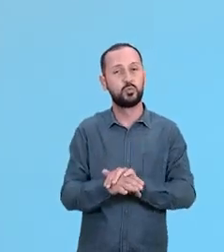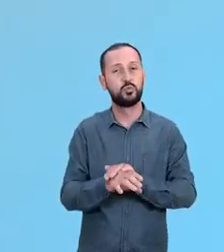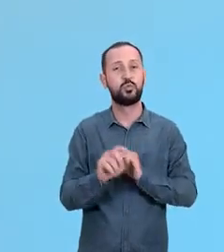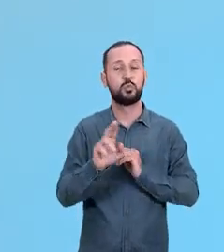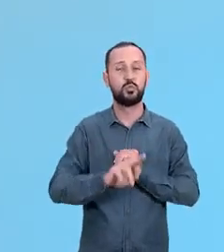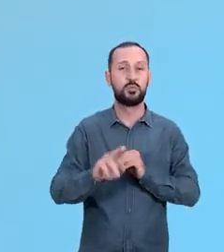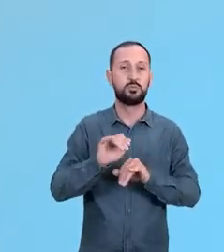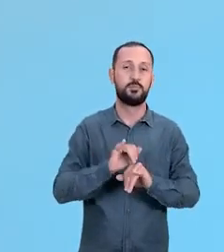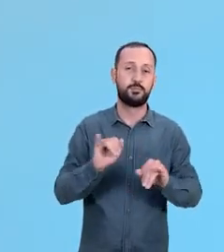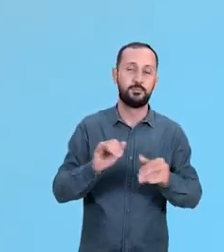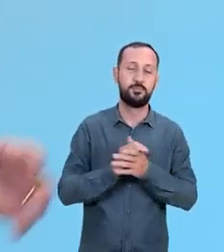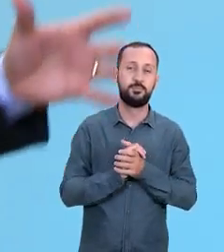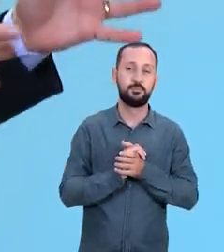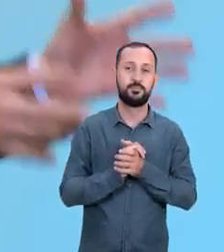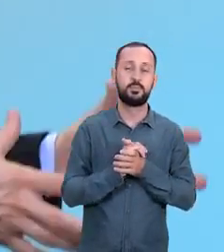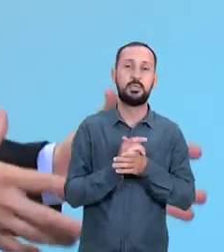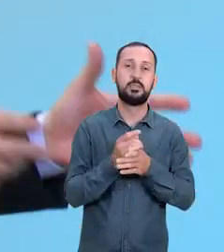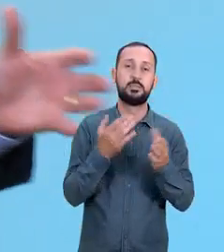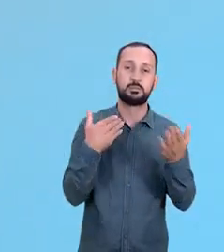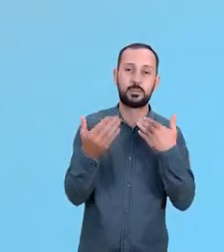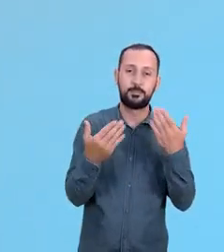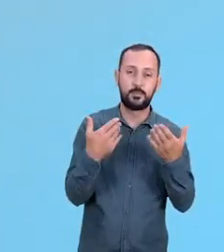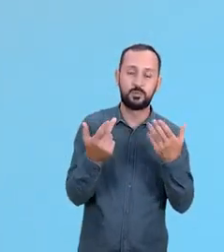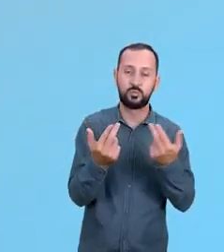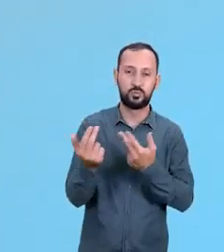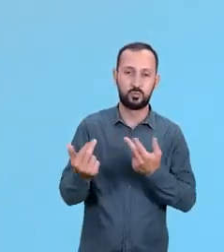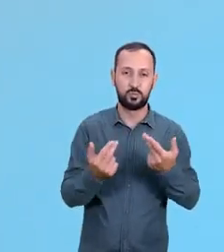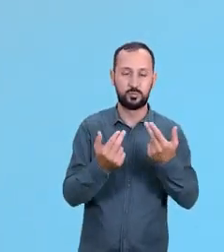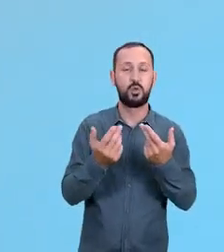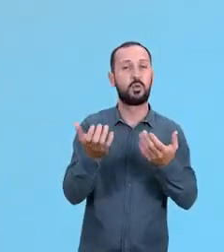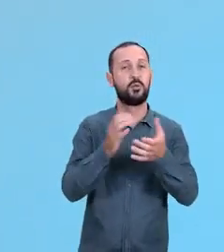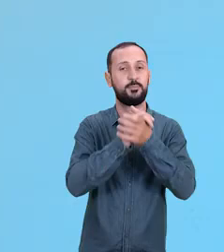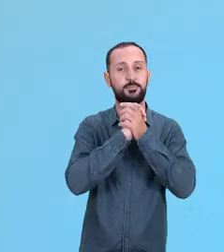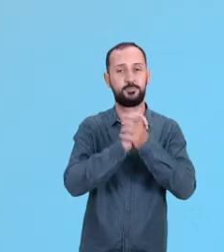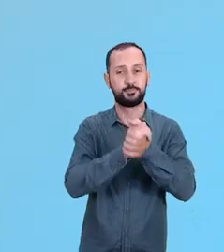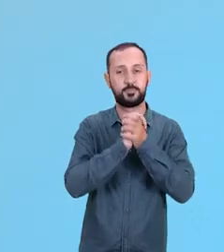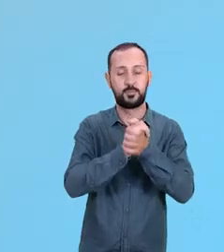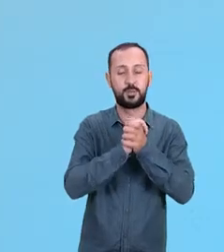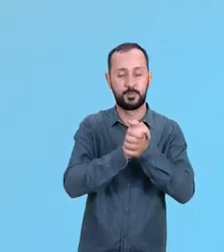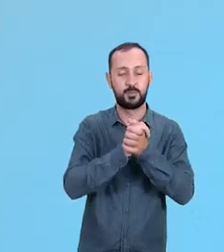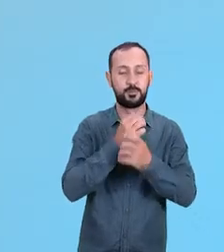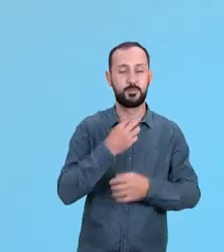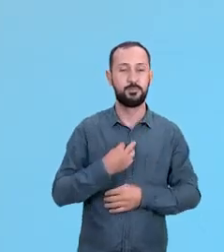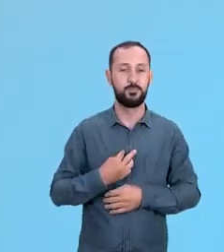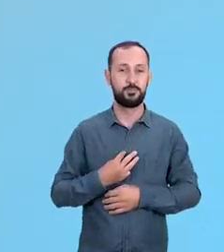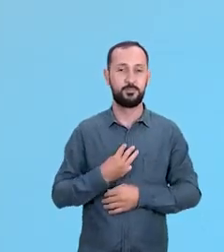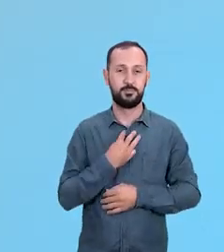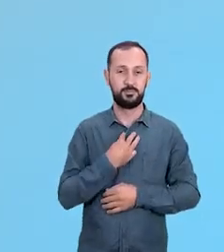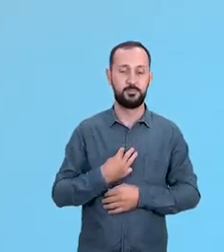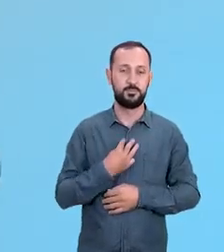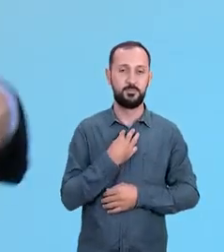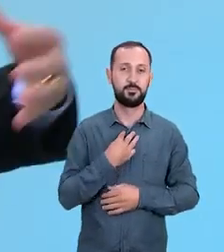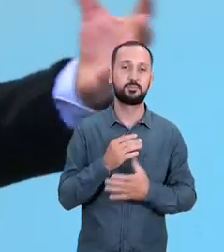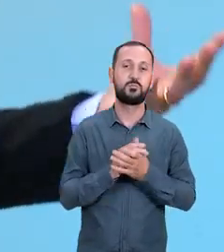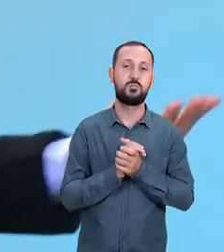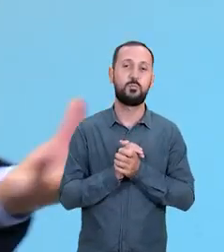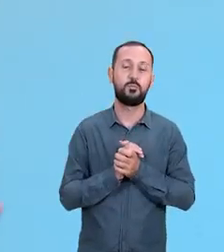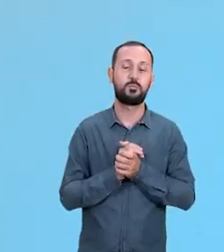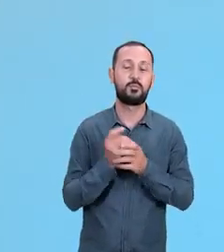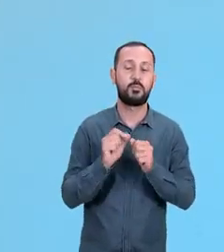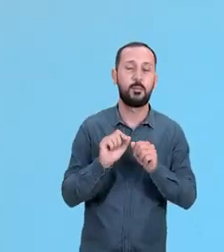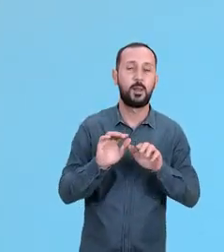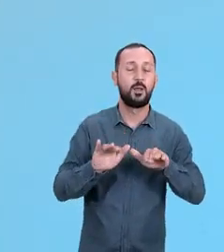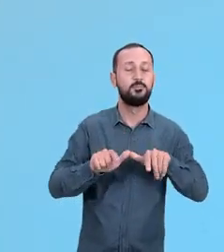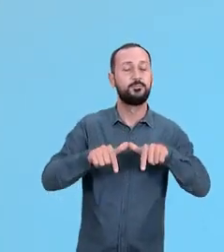através de campanhas, debates como esse. Quero te parabenizar, Picarelli, né, pela